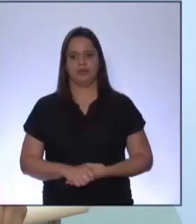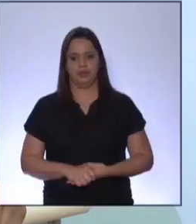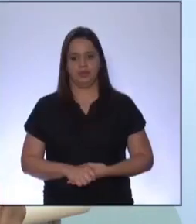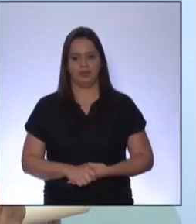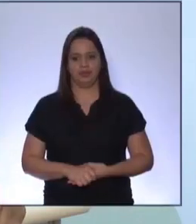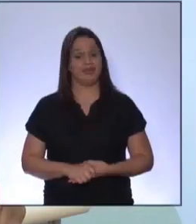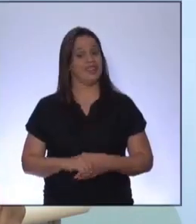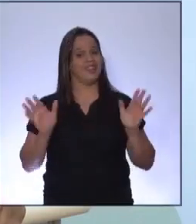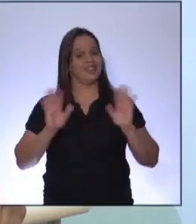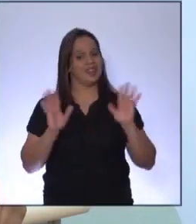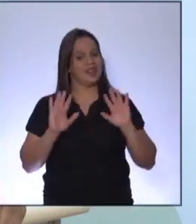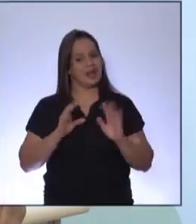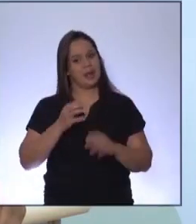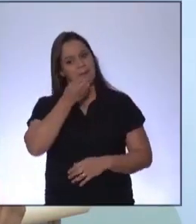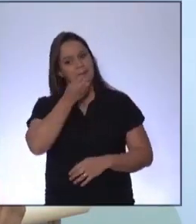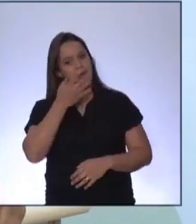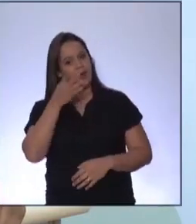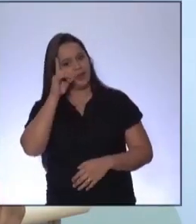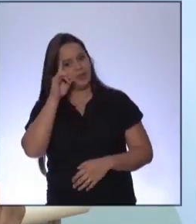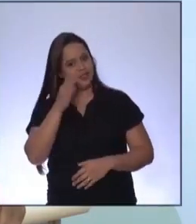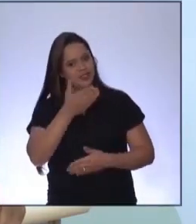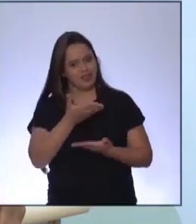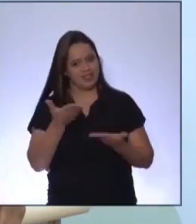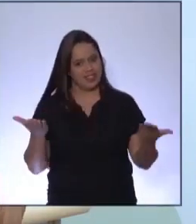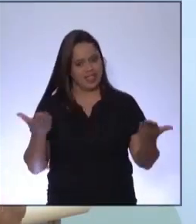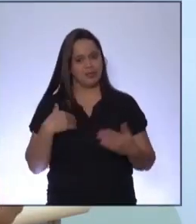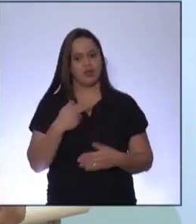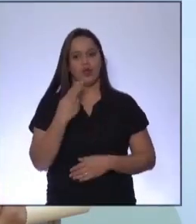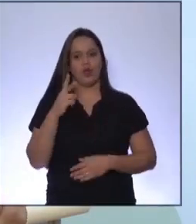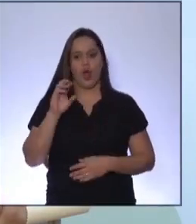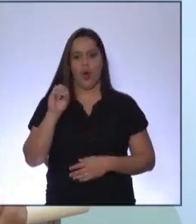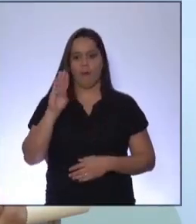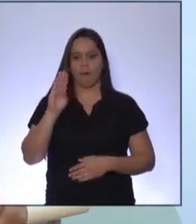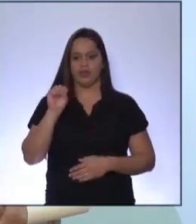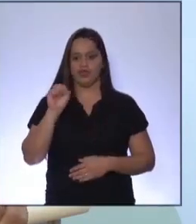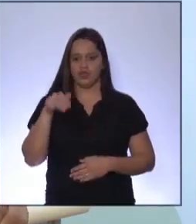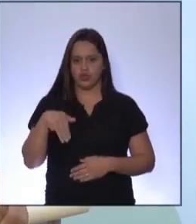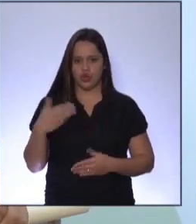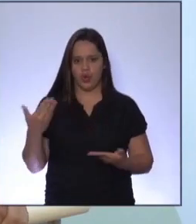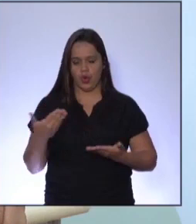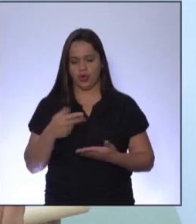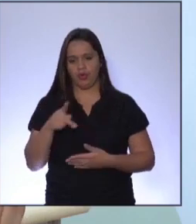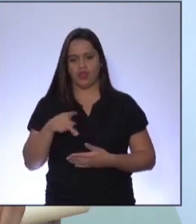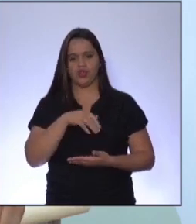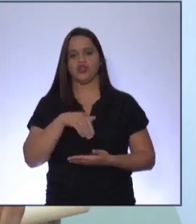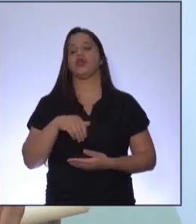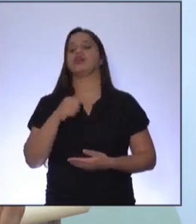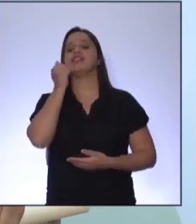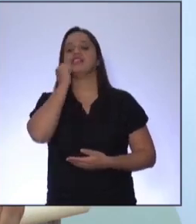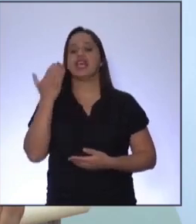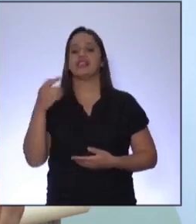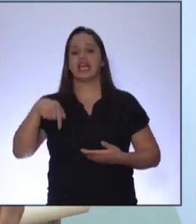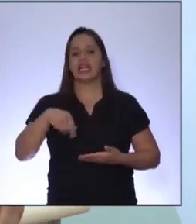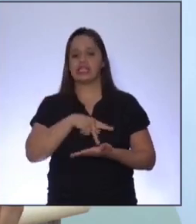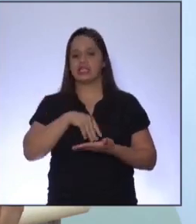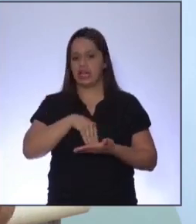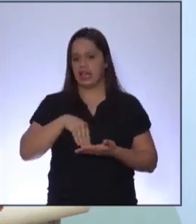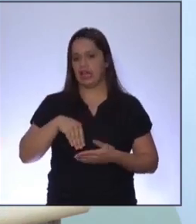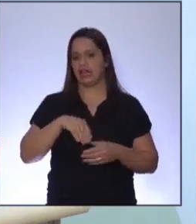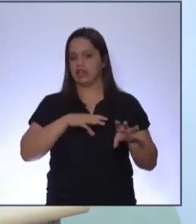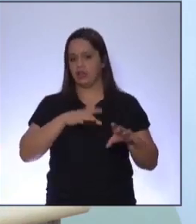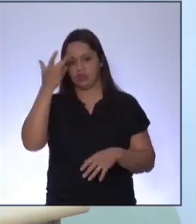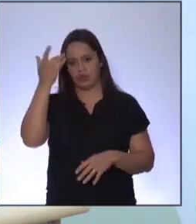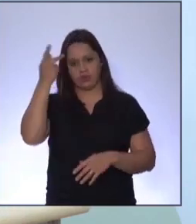Olá, bom dia. Meu nome é Robson, eu sou professor de ciências aqui da Secretaria da Educação de São Paulo, né? E hoje a gente vai